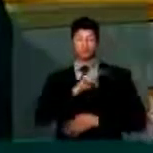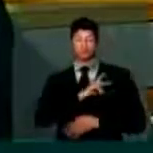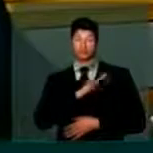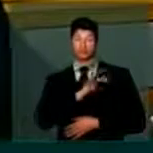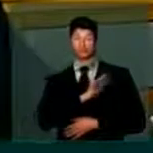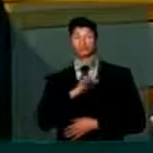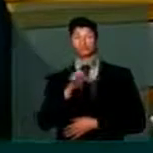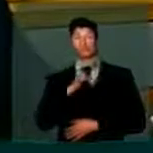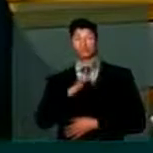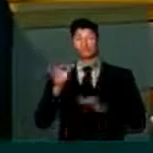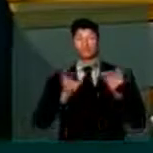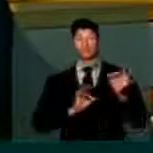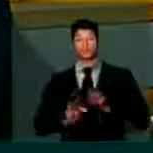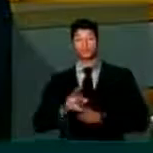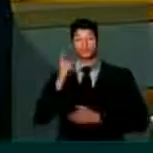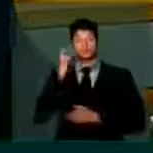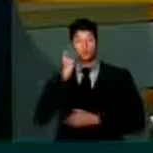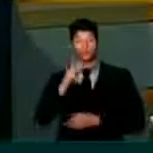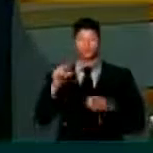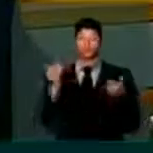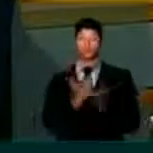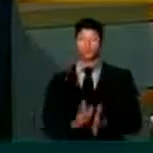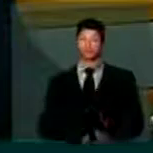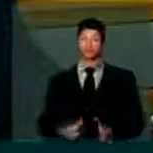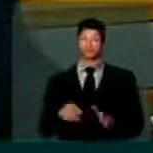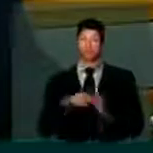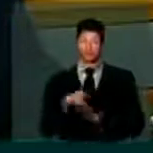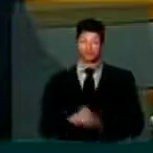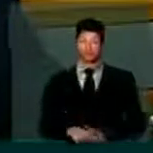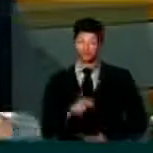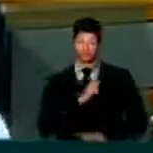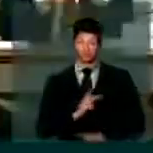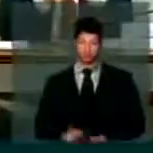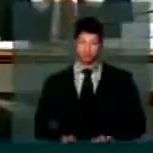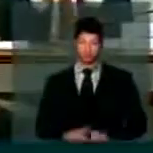Federal tenha infraestrutura para terminar essa investigação. Seria isso, presidente.